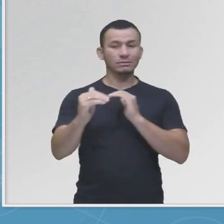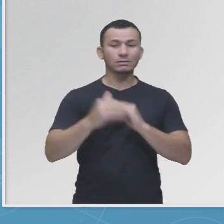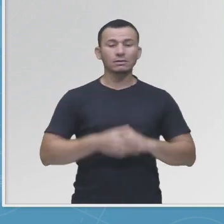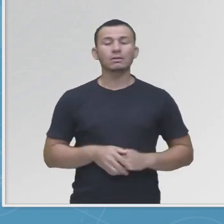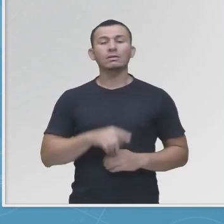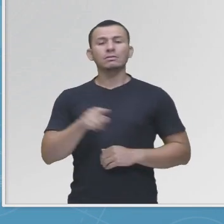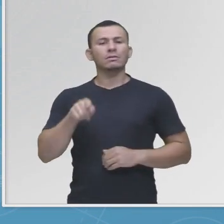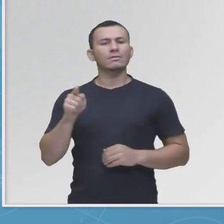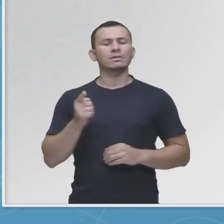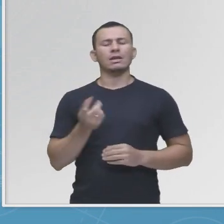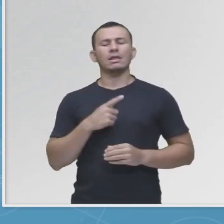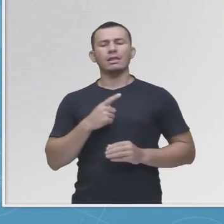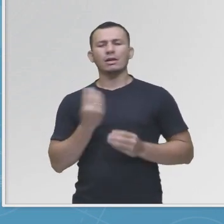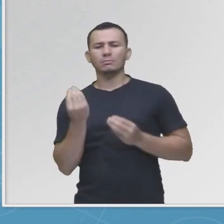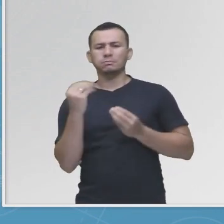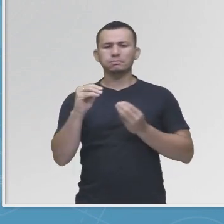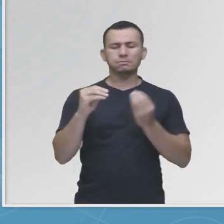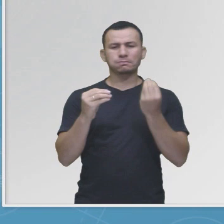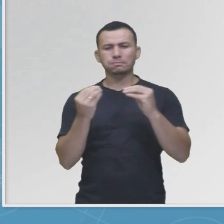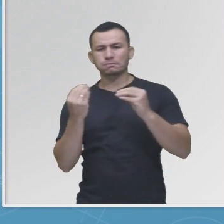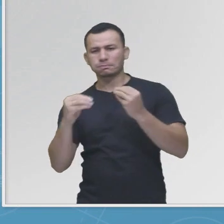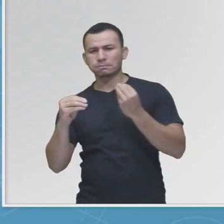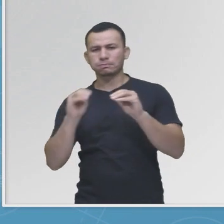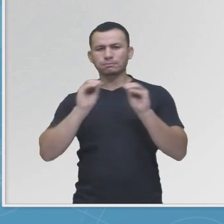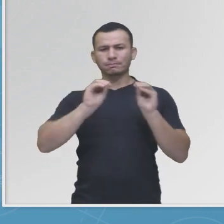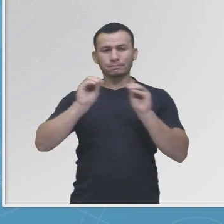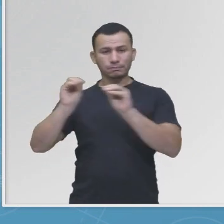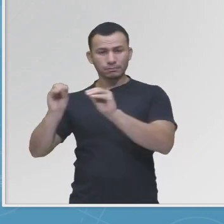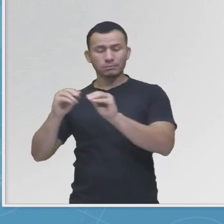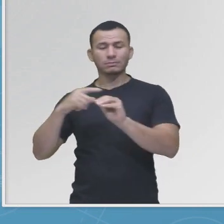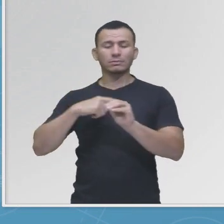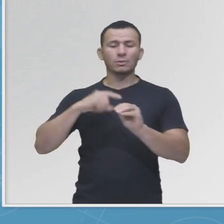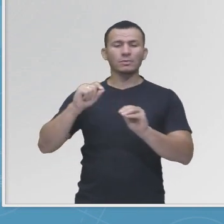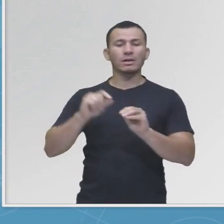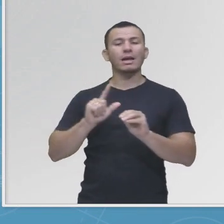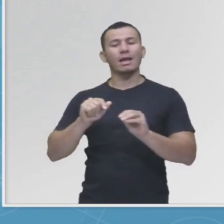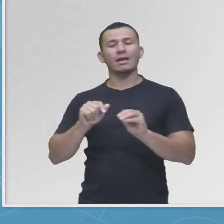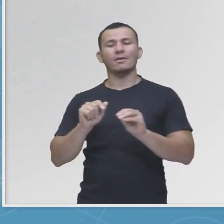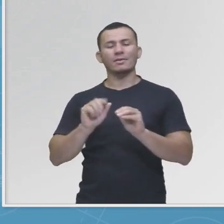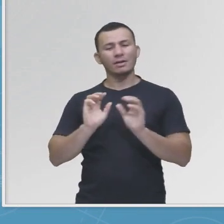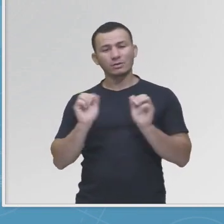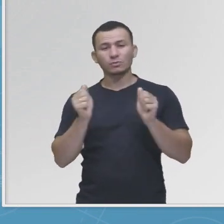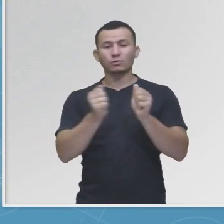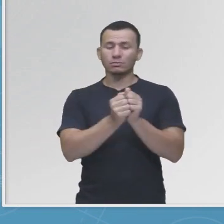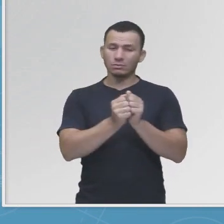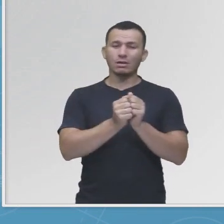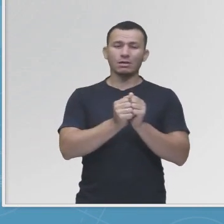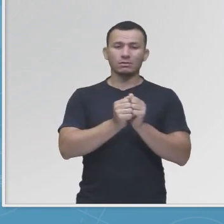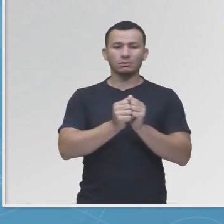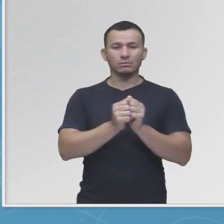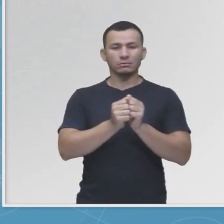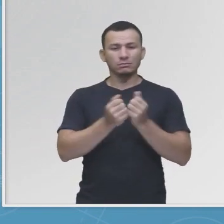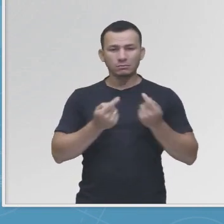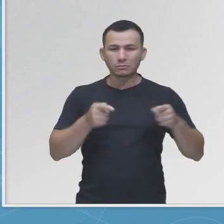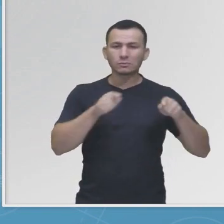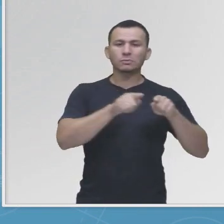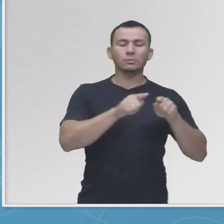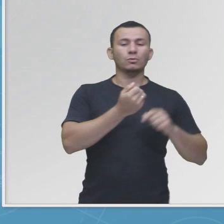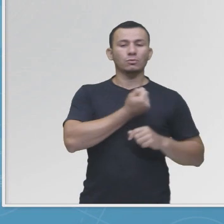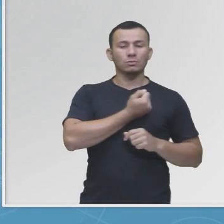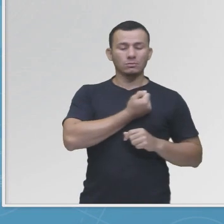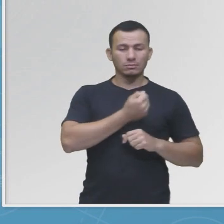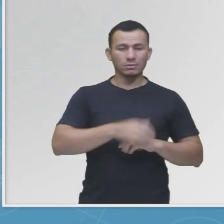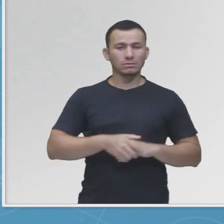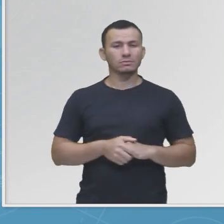estamos adicionando esses números, que pertencem a esse conjunto, nós estamos reunindo, agrupando os elementos